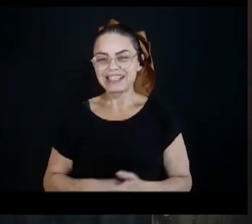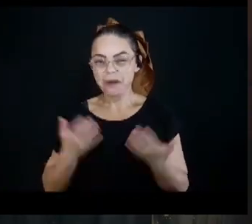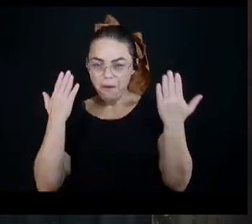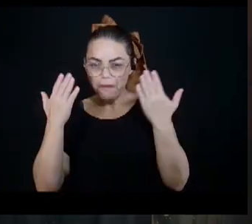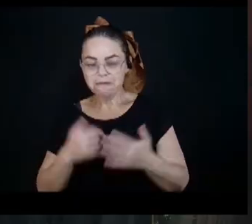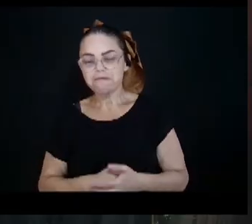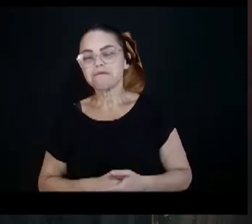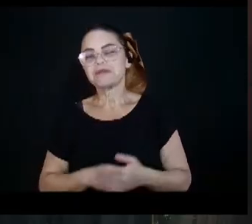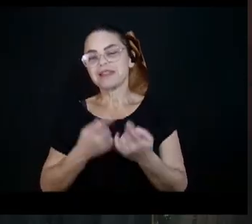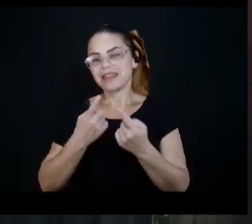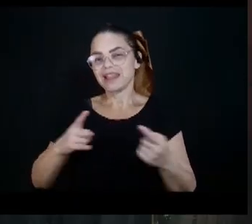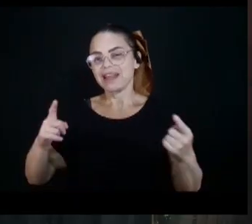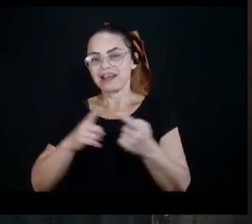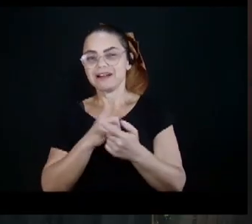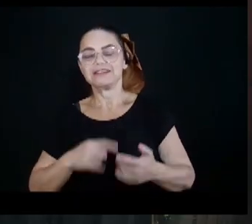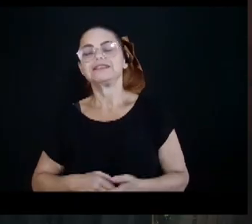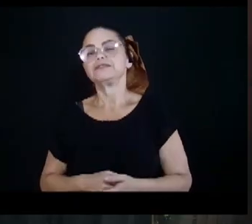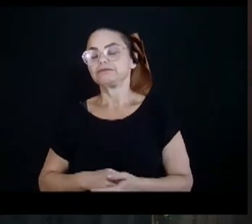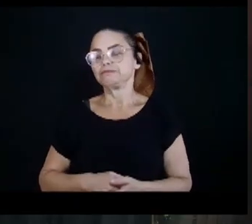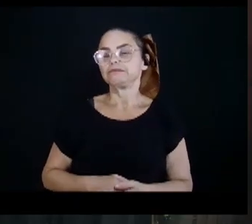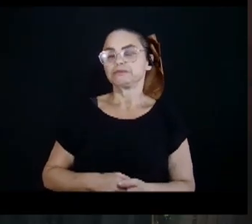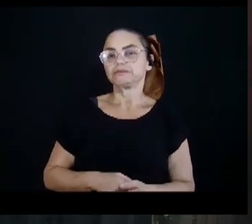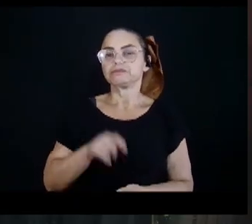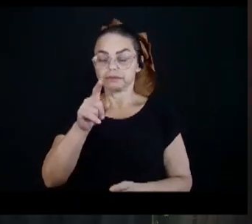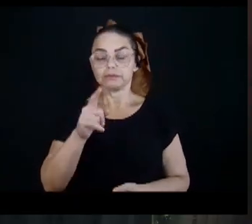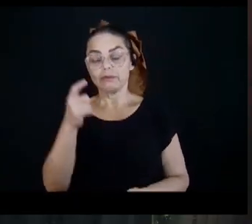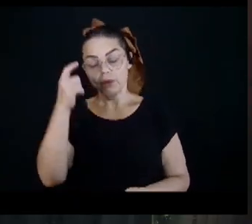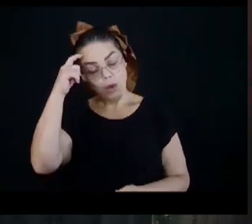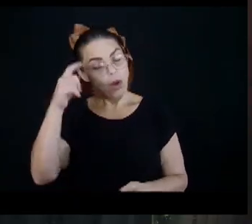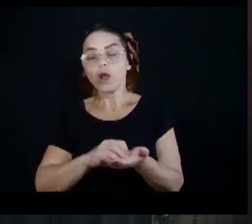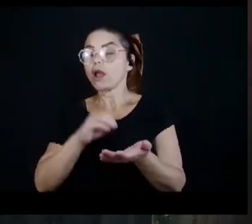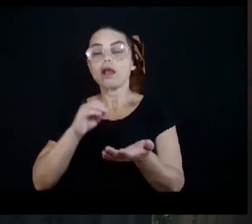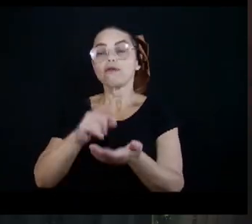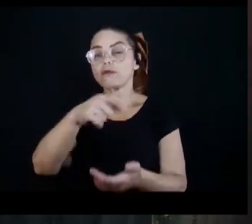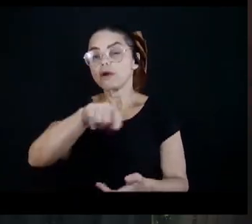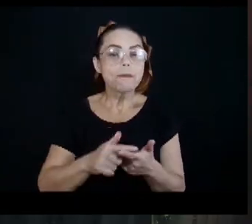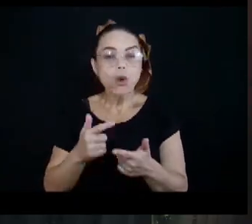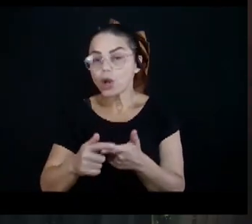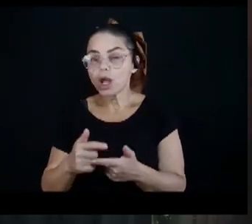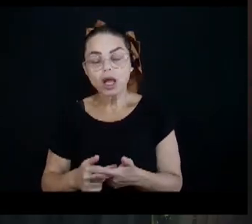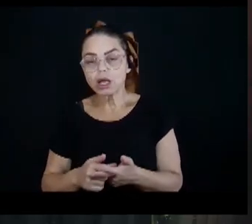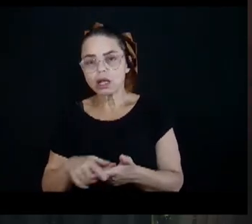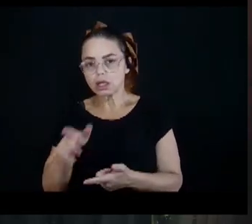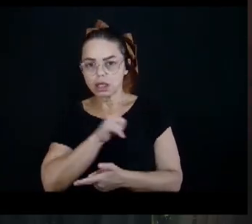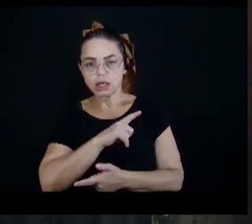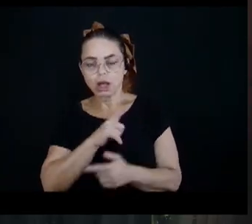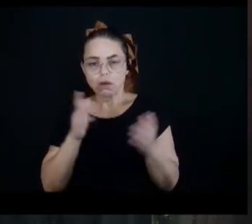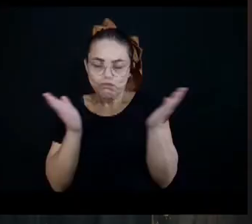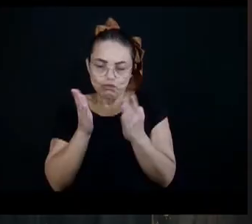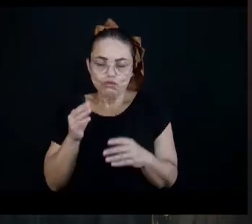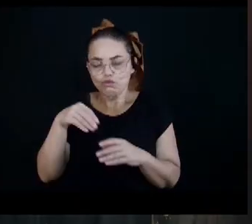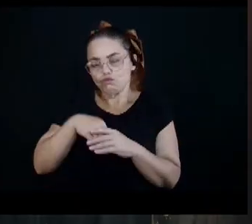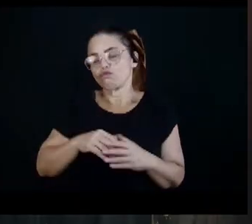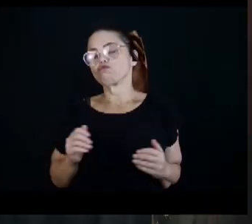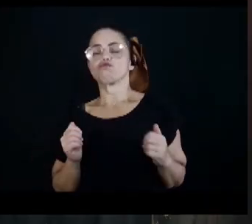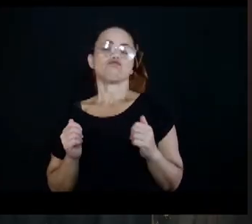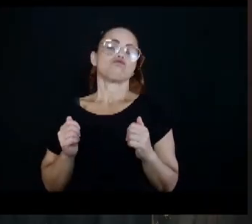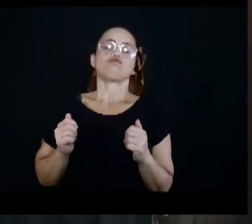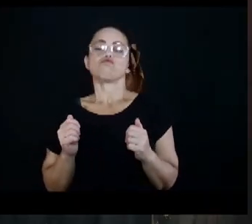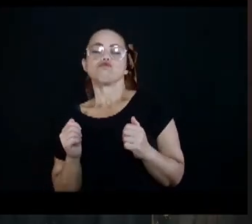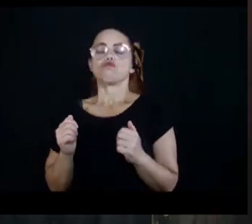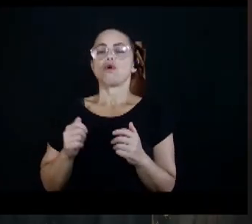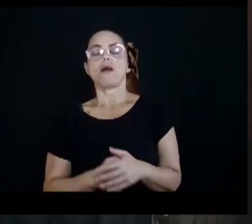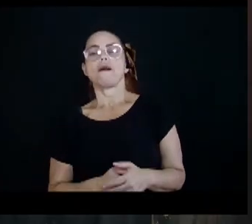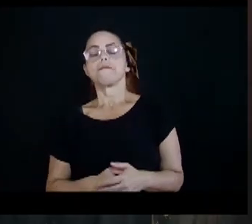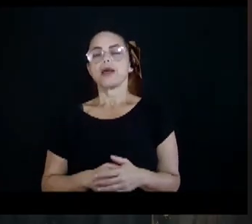popular. Então, a gente precisa parar e pensar, né? Por quê? Para quê? É para caber num vestidinho? É algo muito pontual? Então, cuidado com essa